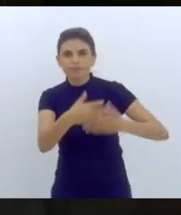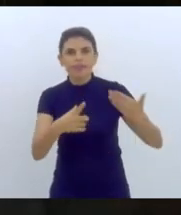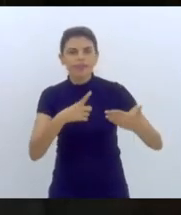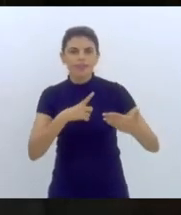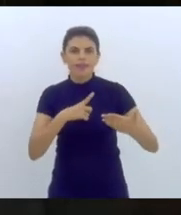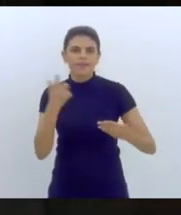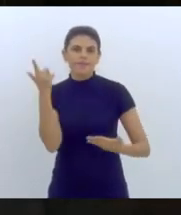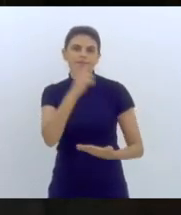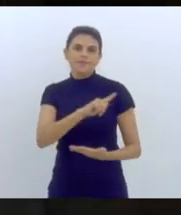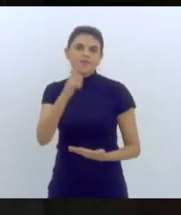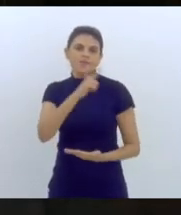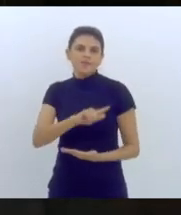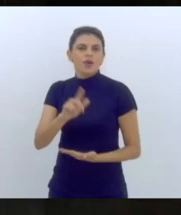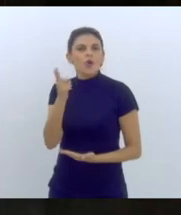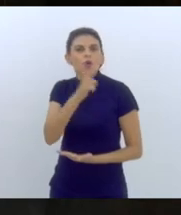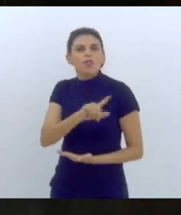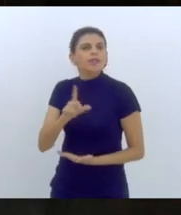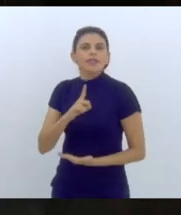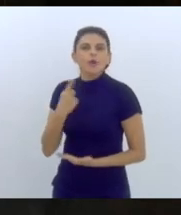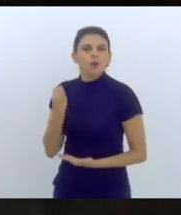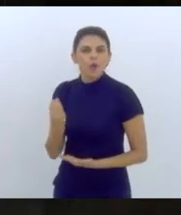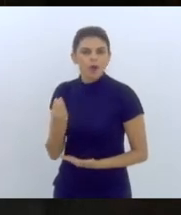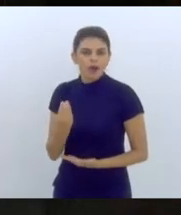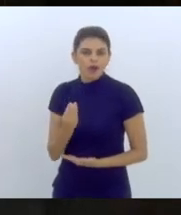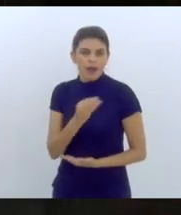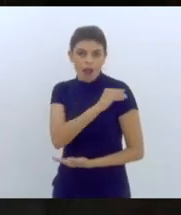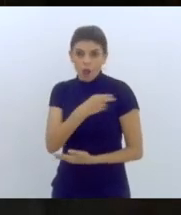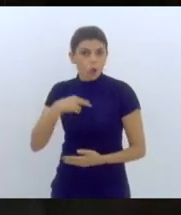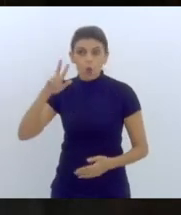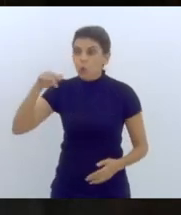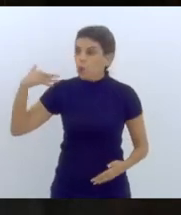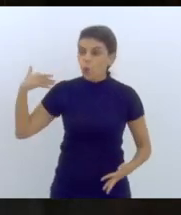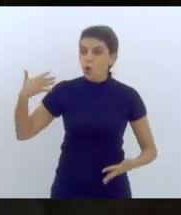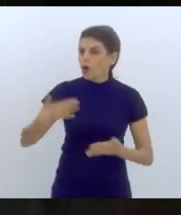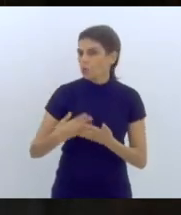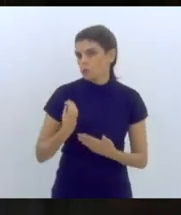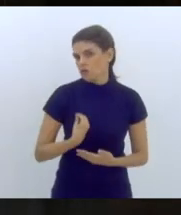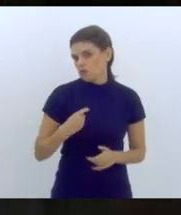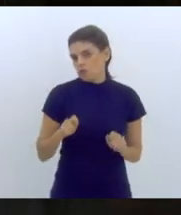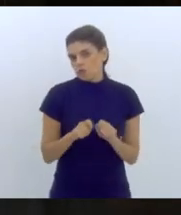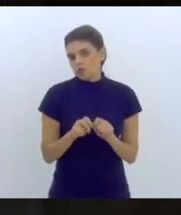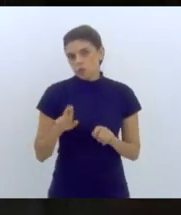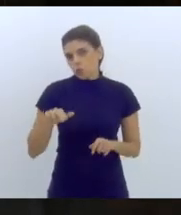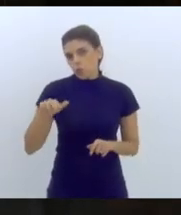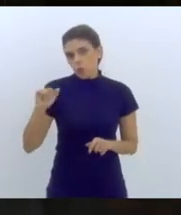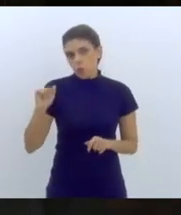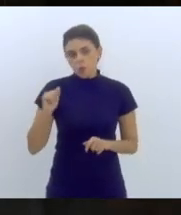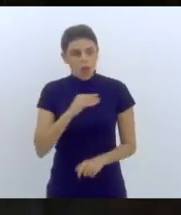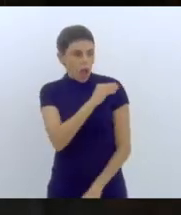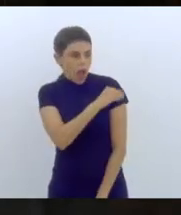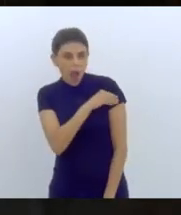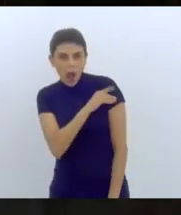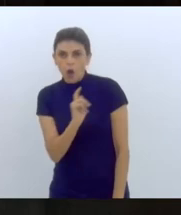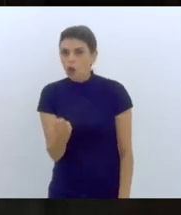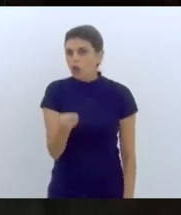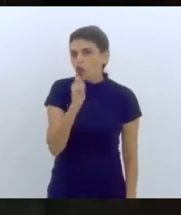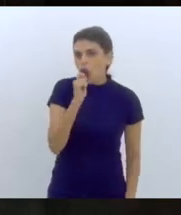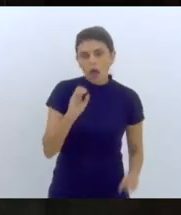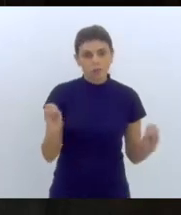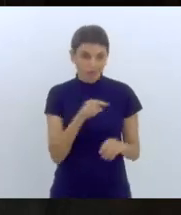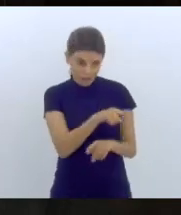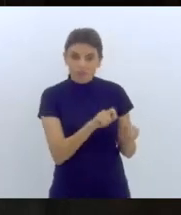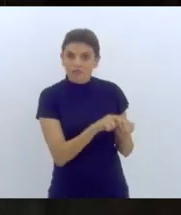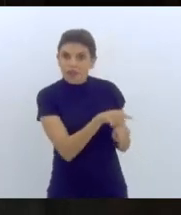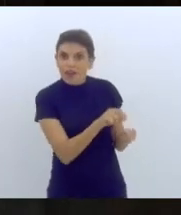acesso ao álcool. Eu nunca fiz isso na minha vida. Nem com álcool, nem com droga nenhuma. Ele